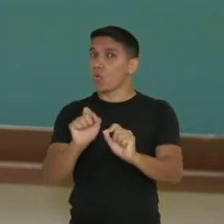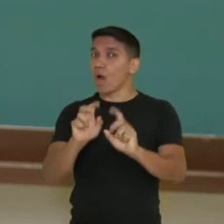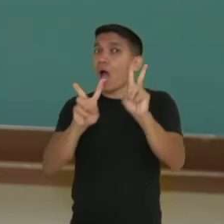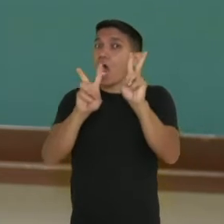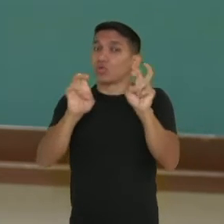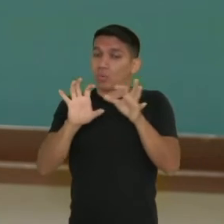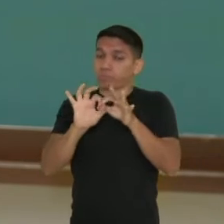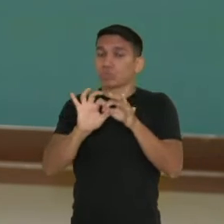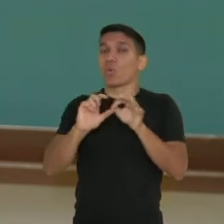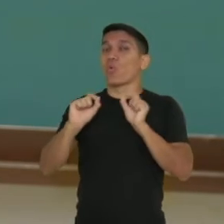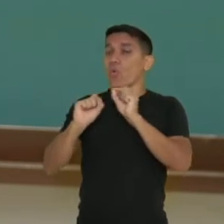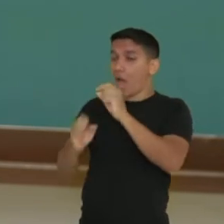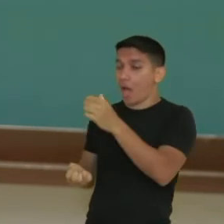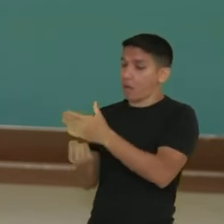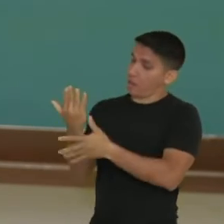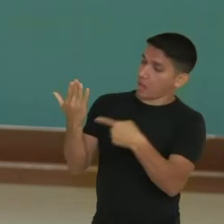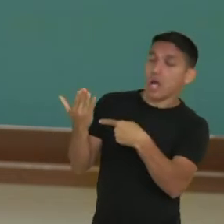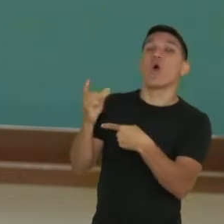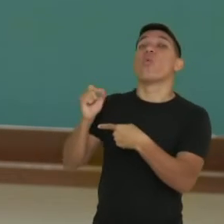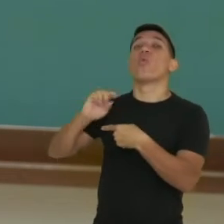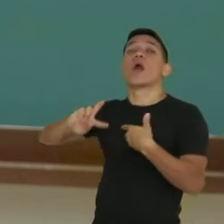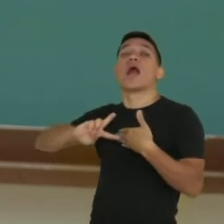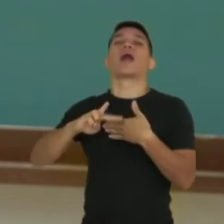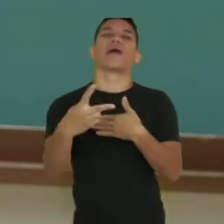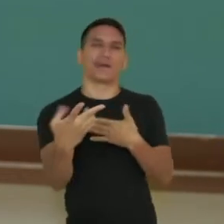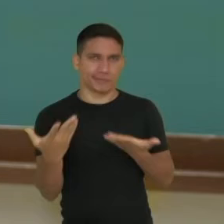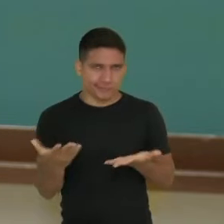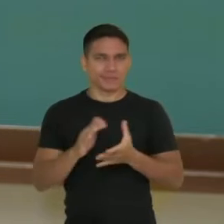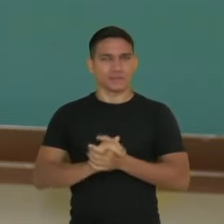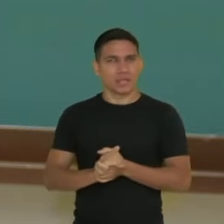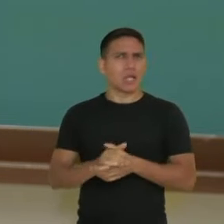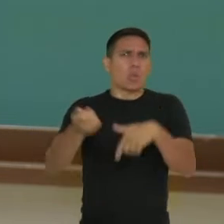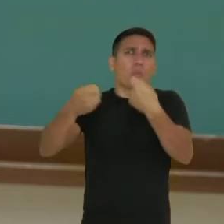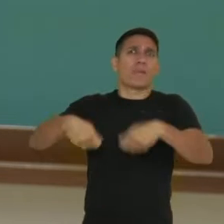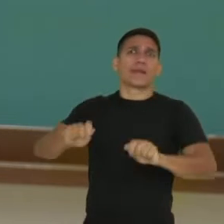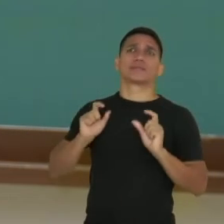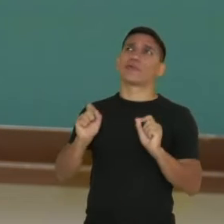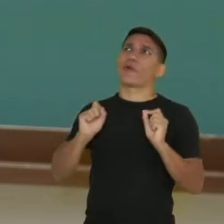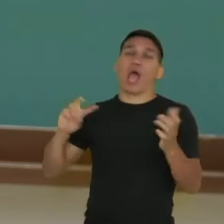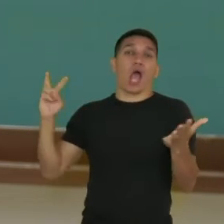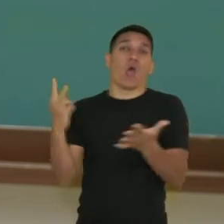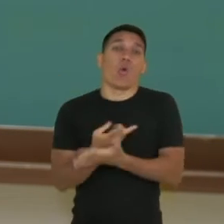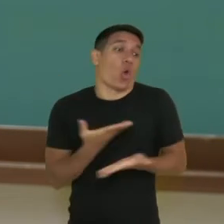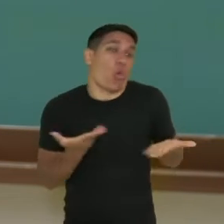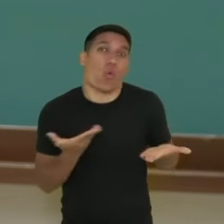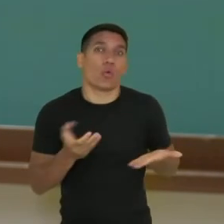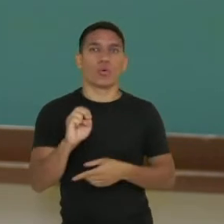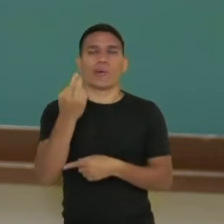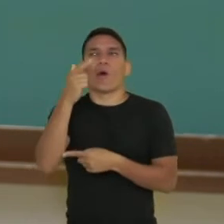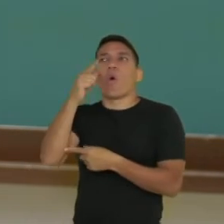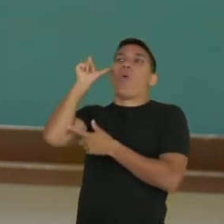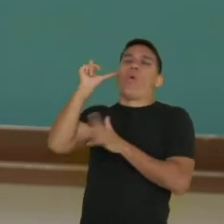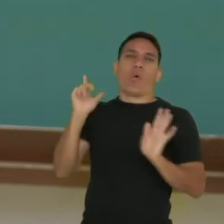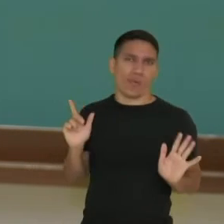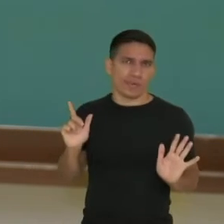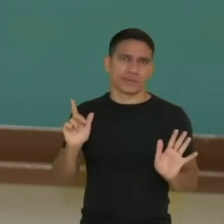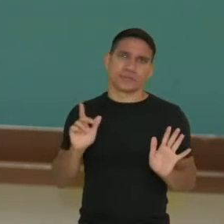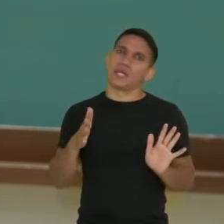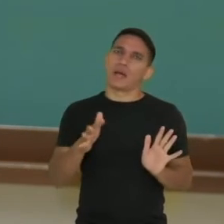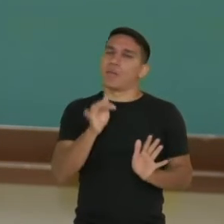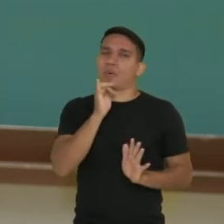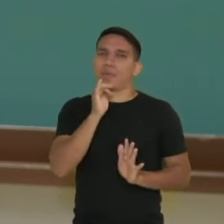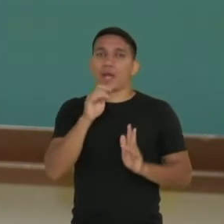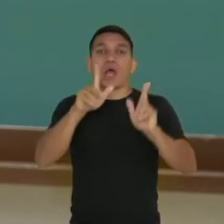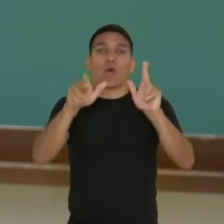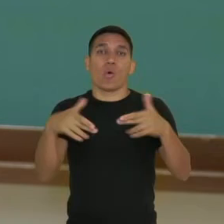fato gerador. Então, existe um fato gerador que não precisa ser algo que aconteceu hoje ou ontem, como na notícia,